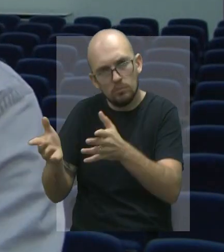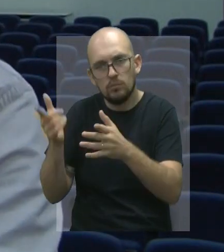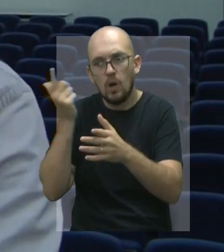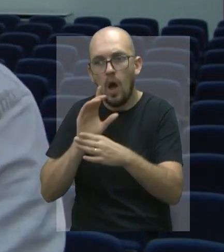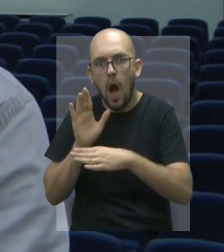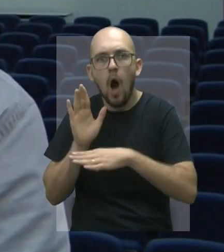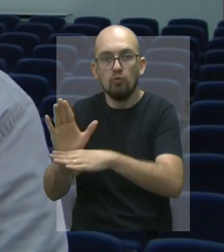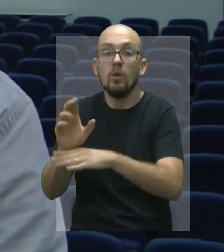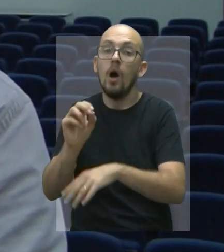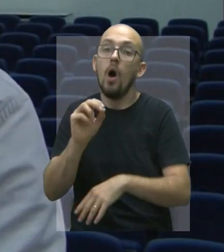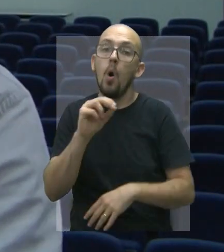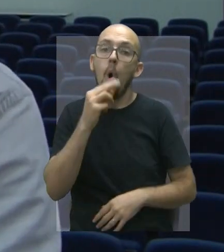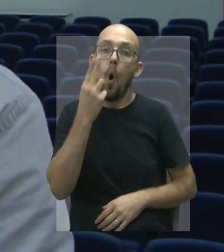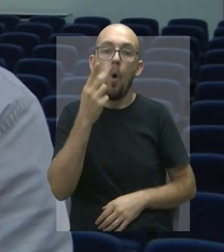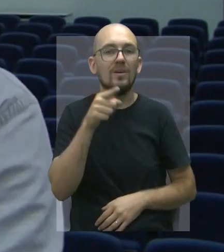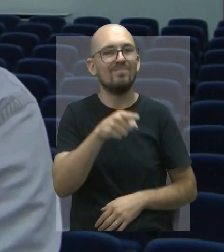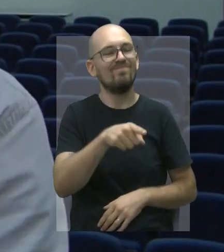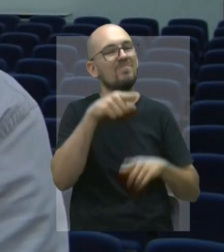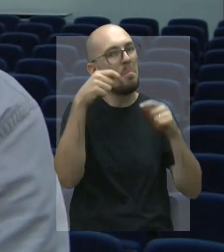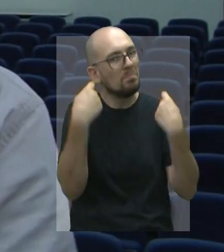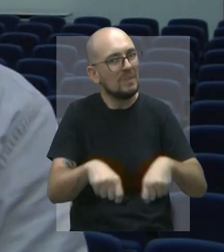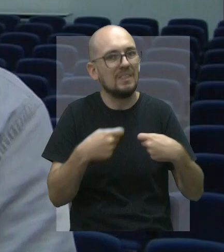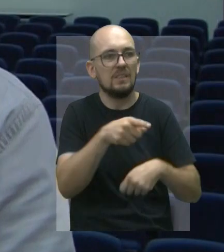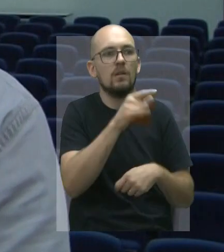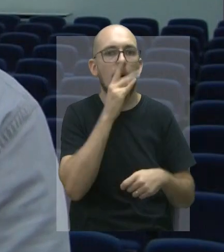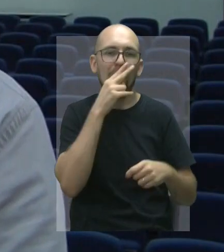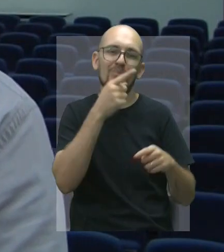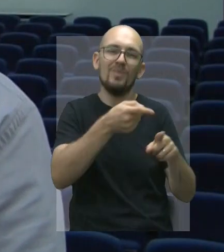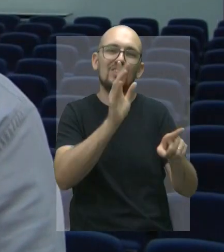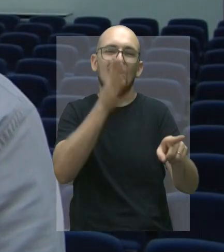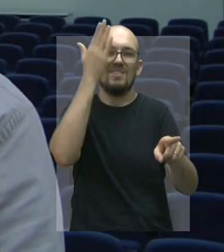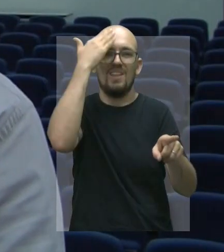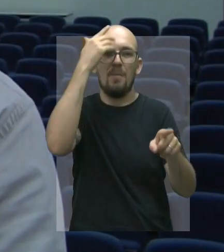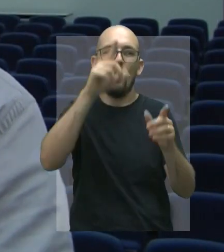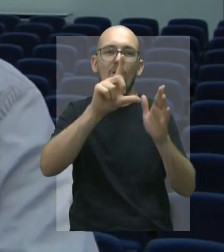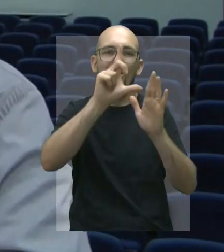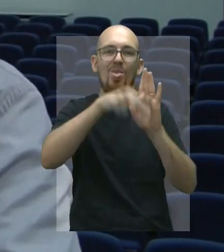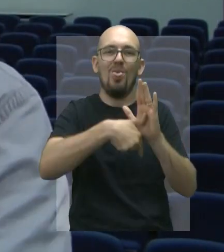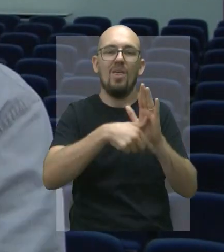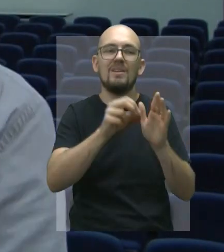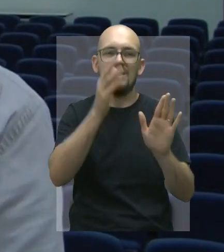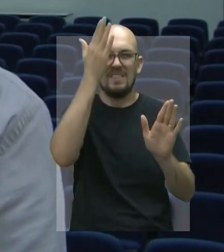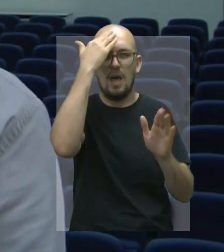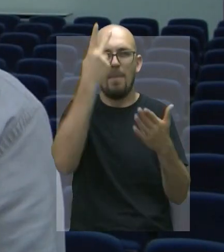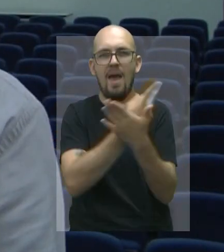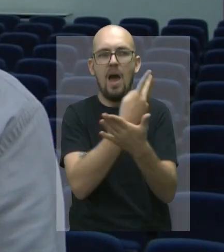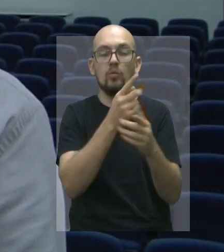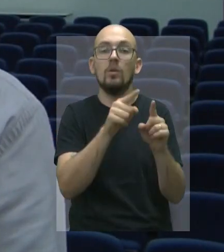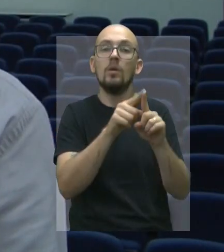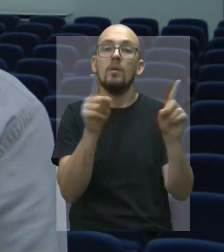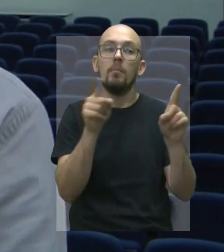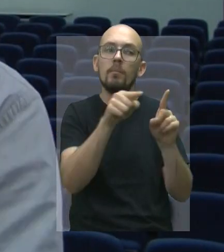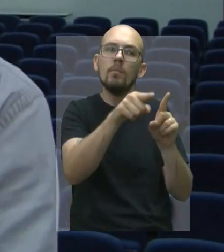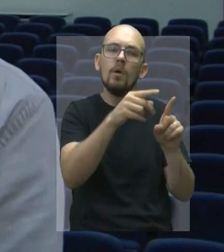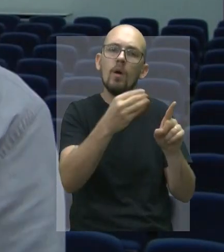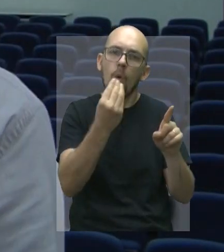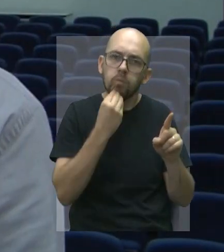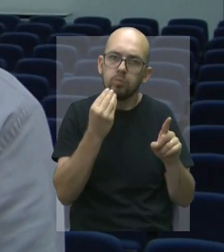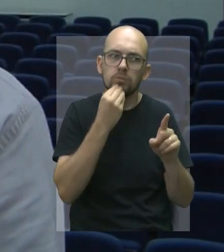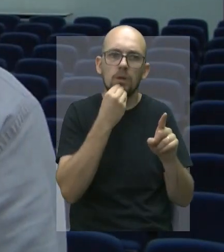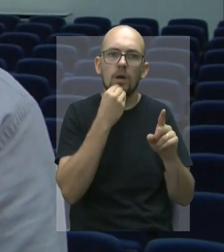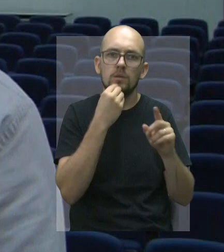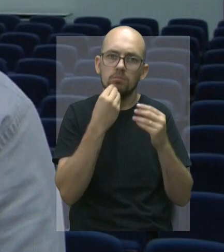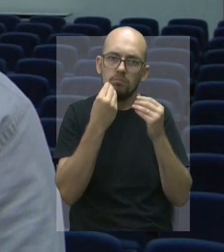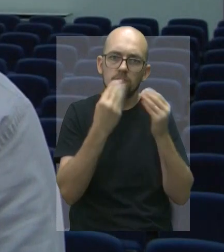forma seja compensador, a pessoa tem que compensar porque ela sabia que estava fazendo errado, mas ela tem o direito, a oportunidade de passar limpo,